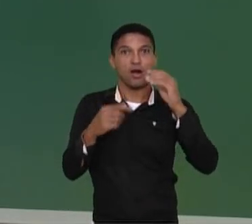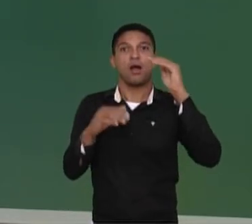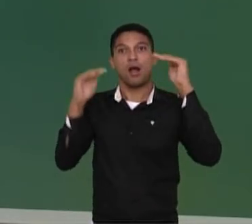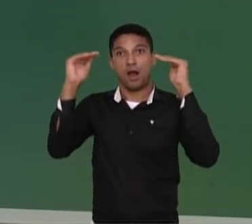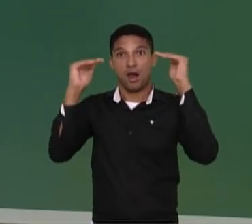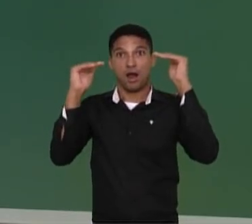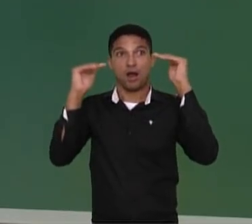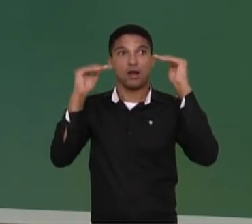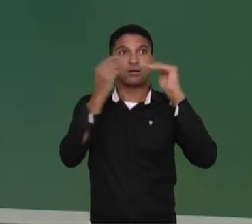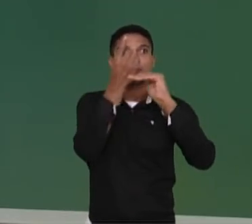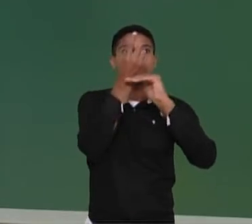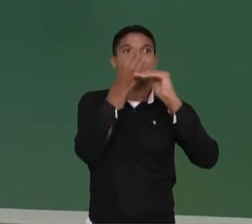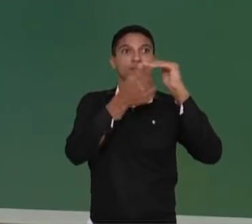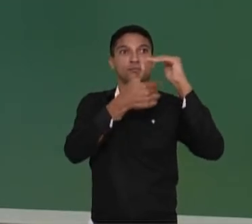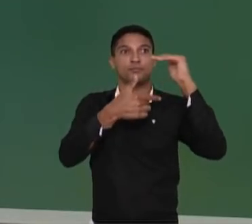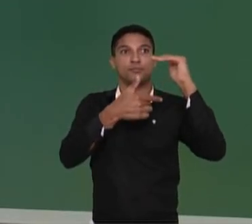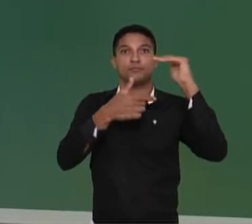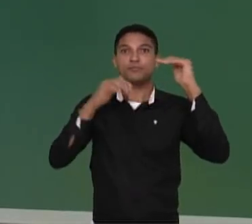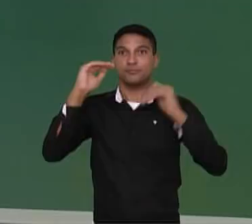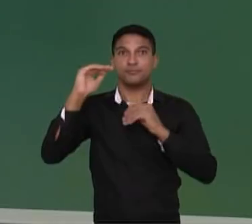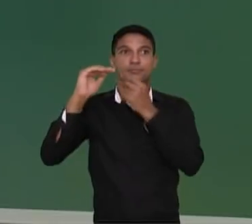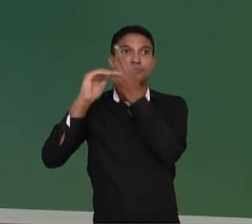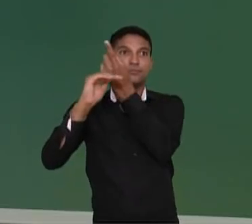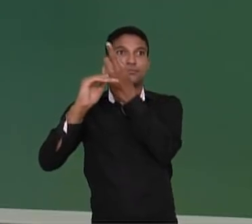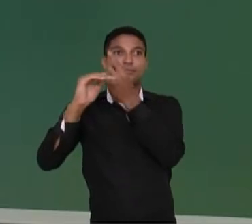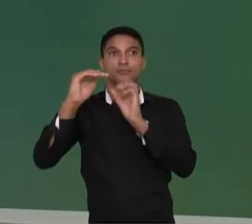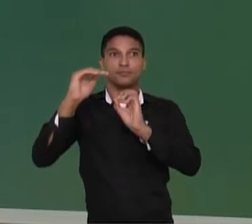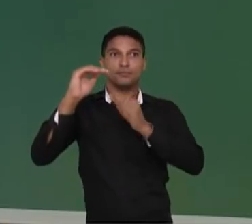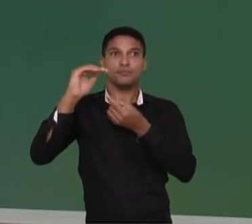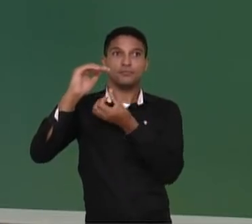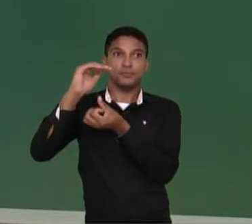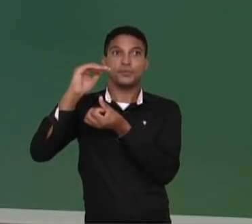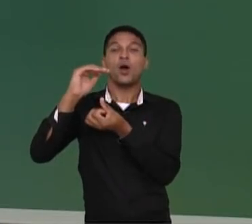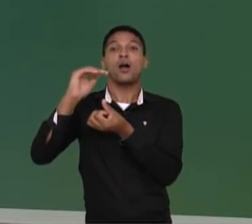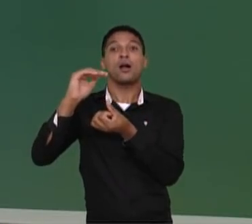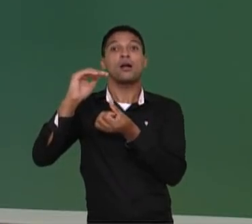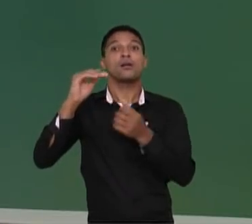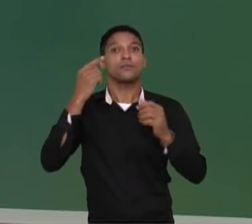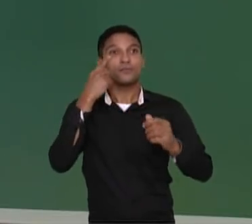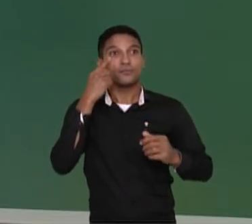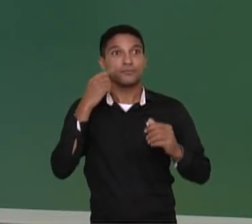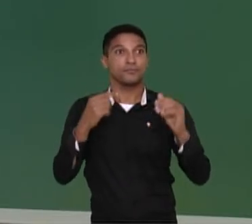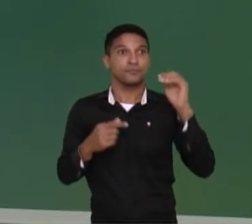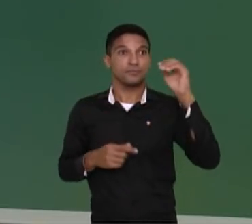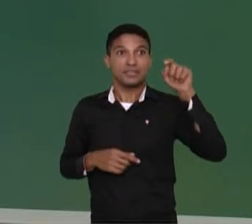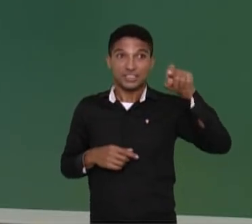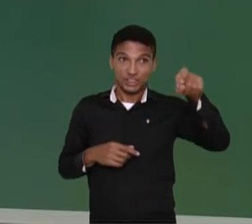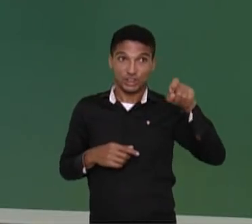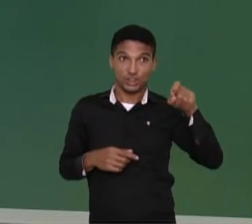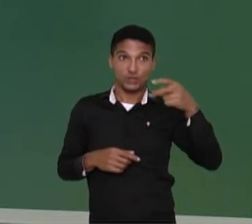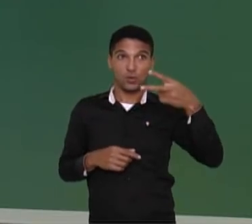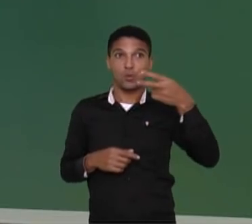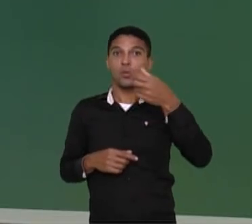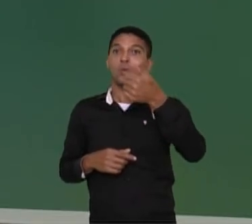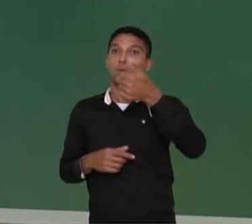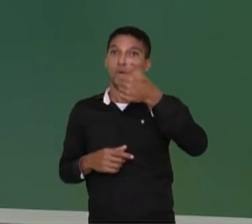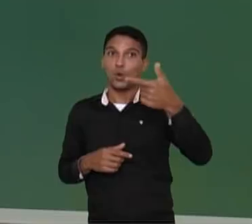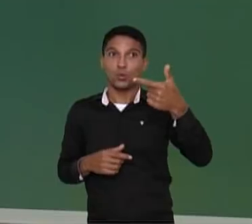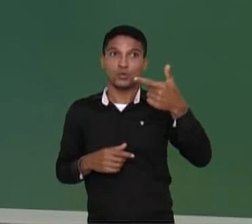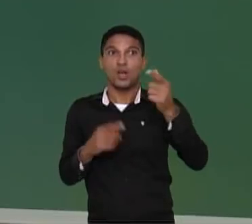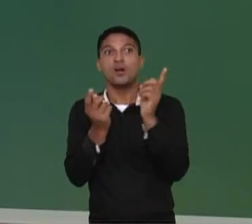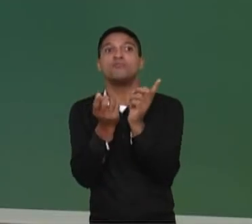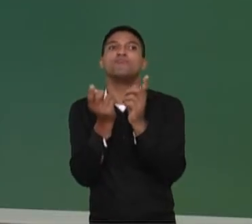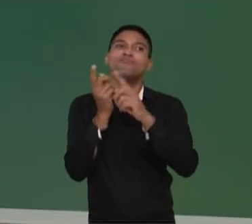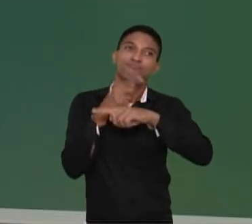aqui. 12 multiplica 1, fico com 12 dividido por 0,6. E o x igual a 20